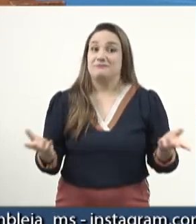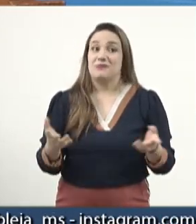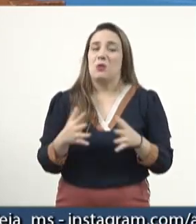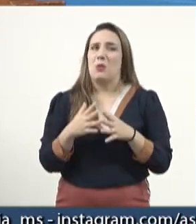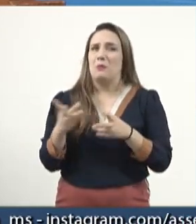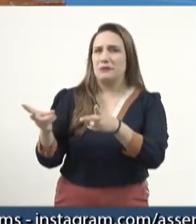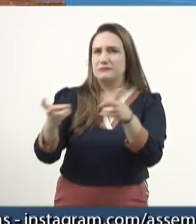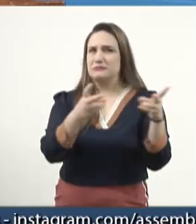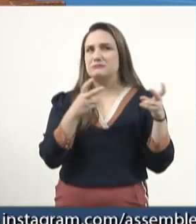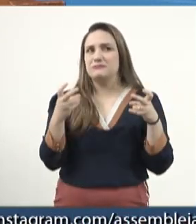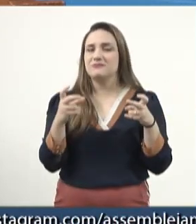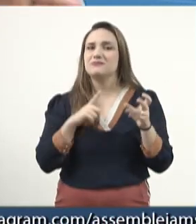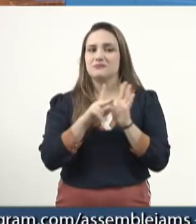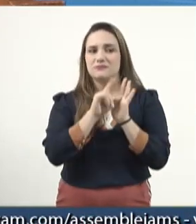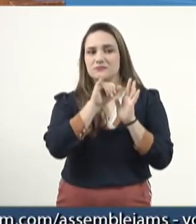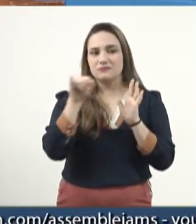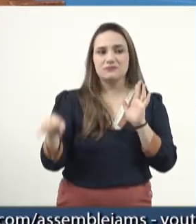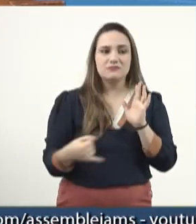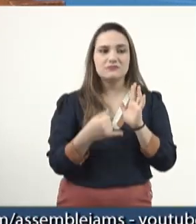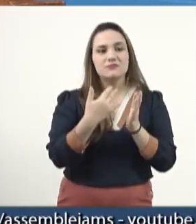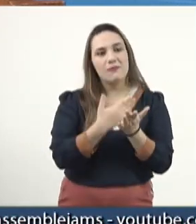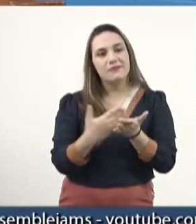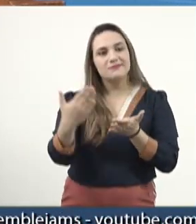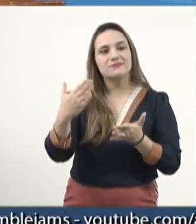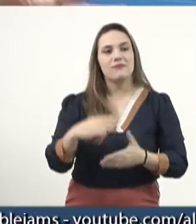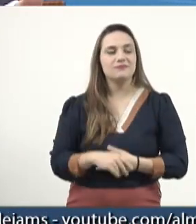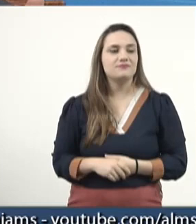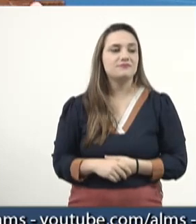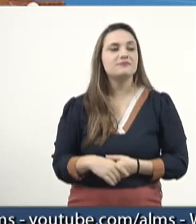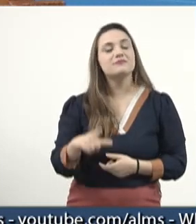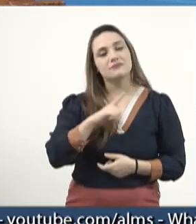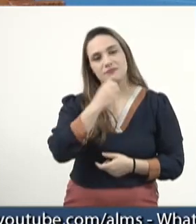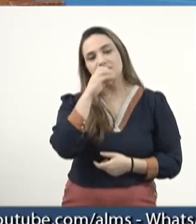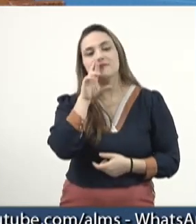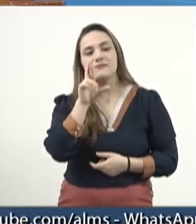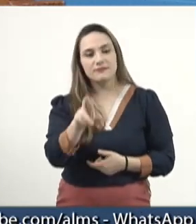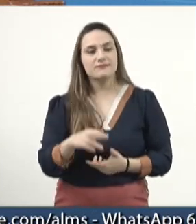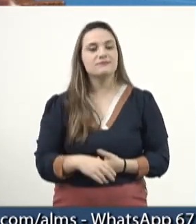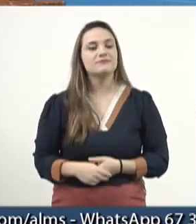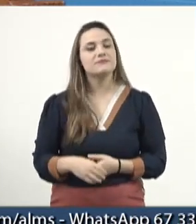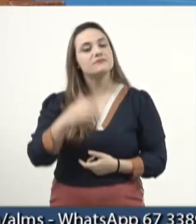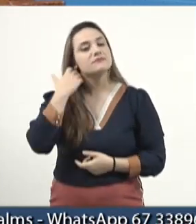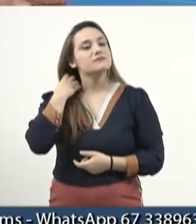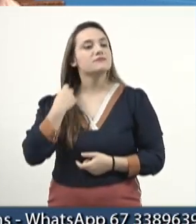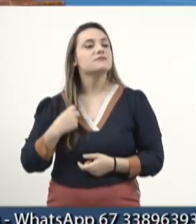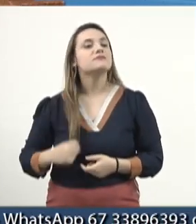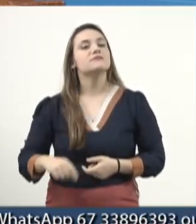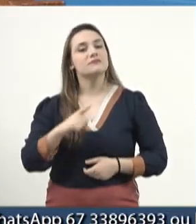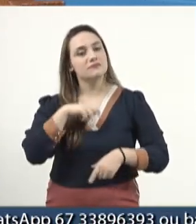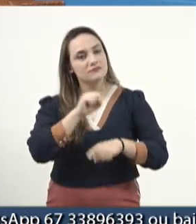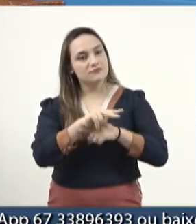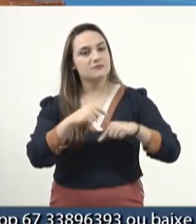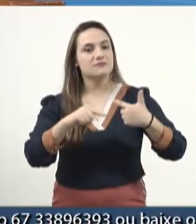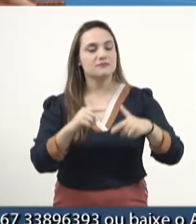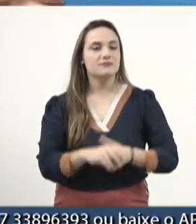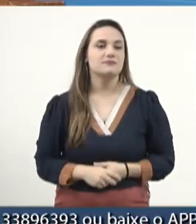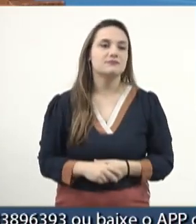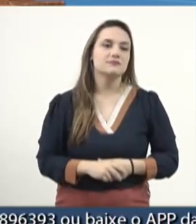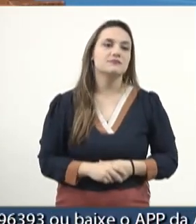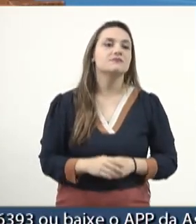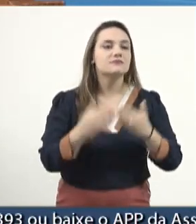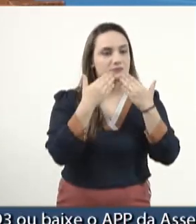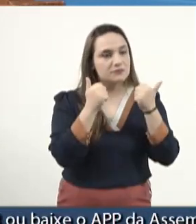os projetos, os programas que estão sendo feitos e os resultados já, né? Geração de empregos,